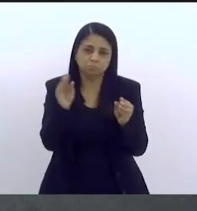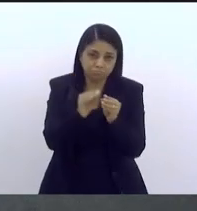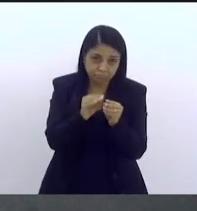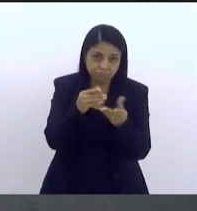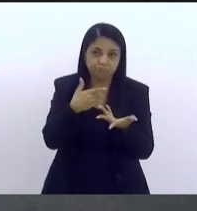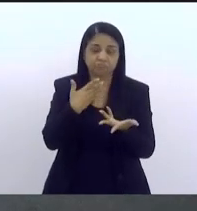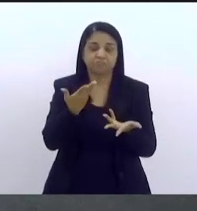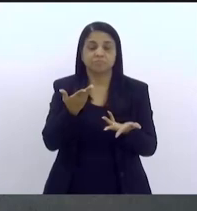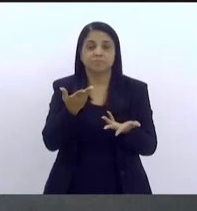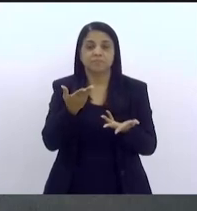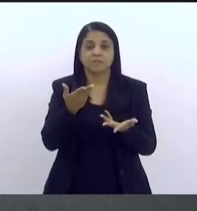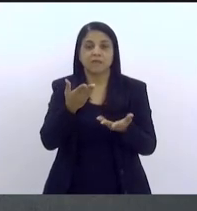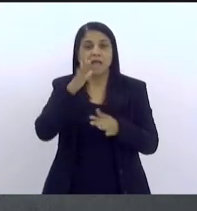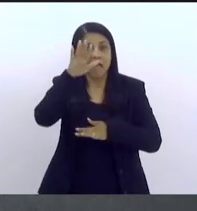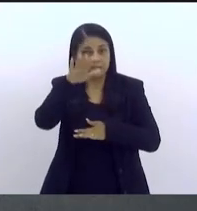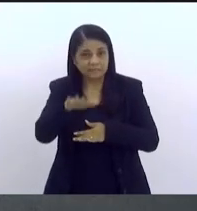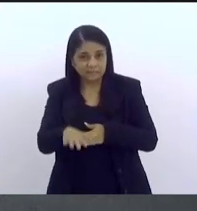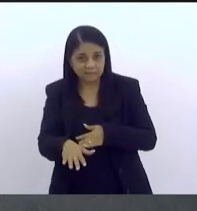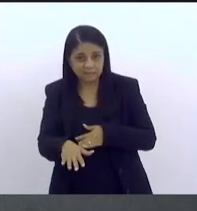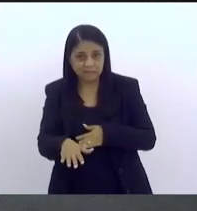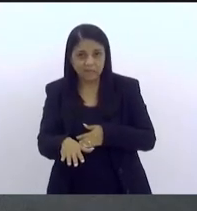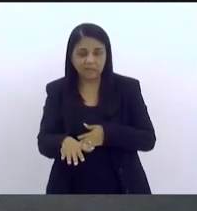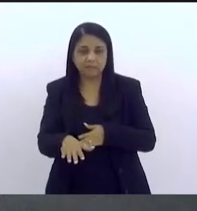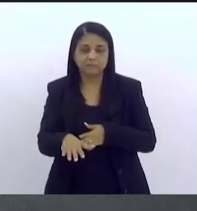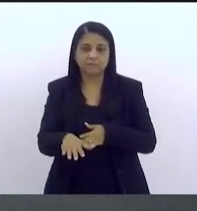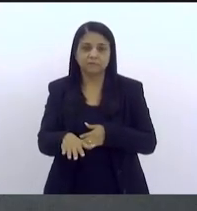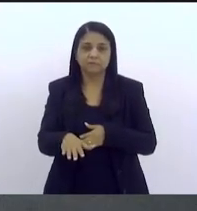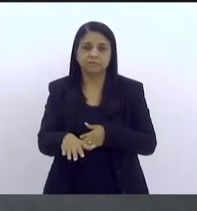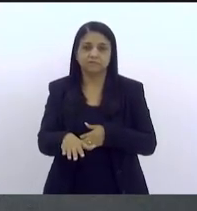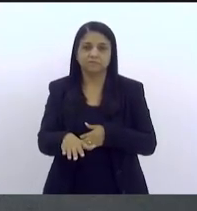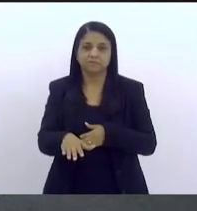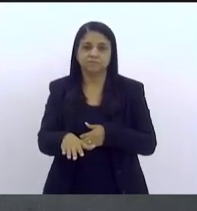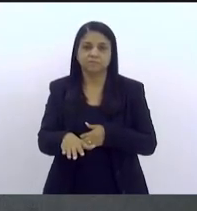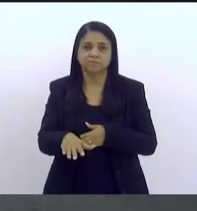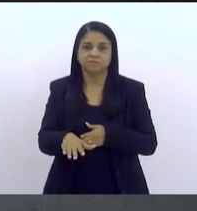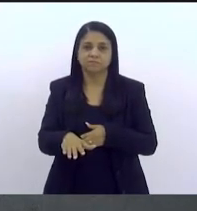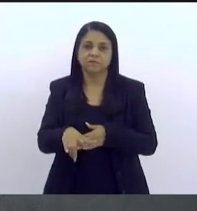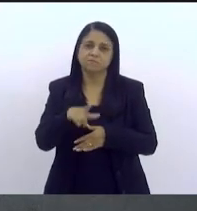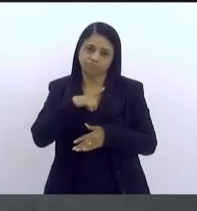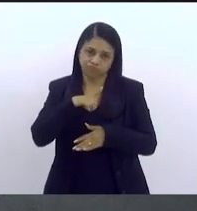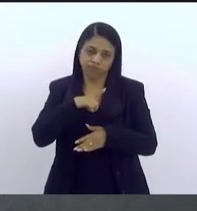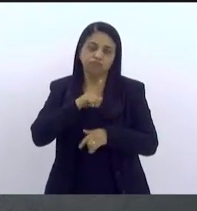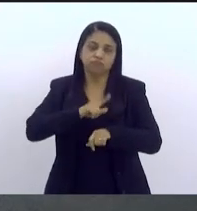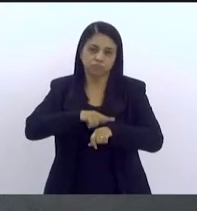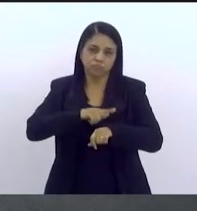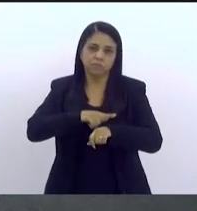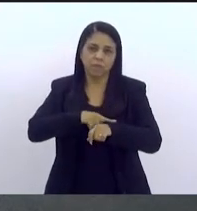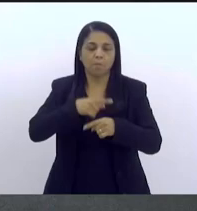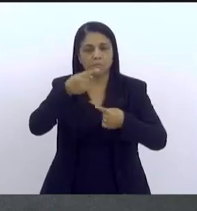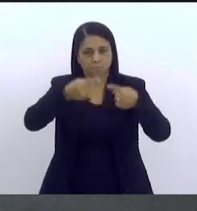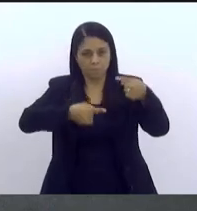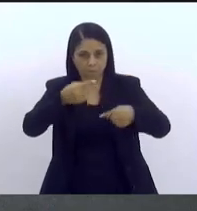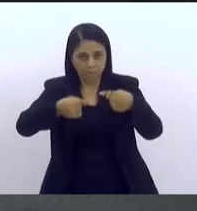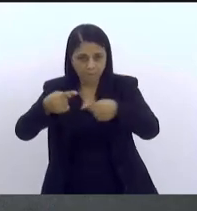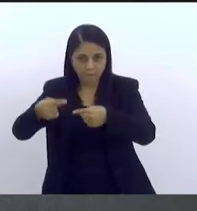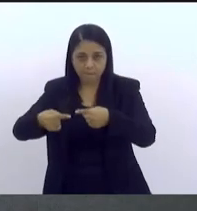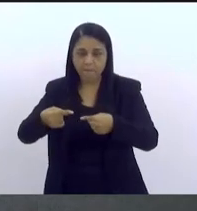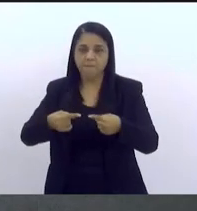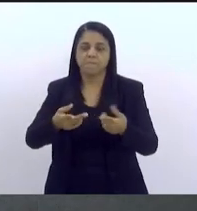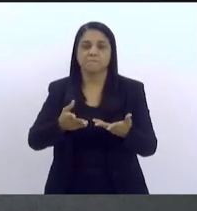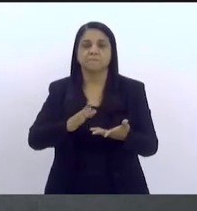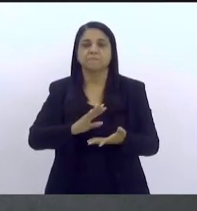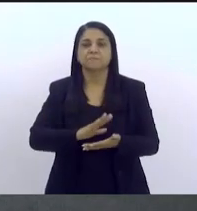na noturno da tarde a gente terá um pouco mais de tempo então para o debate propriamente dito